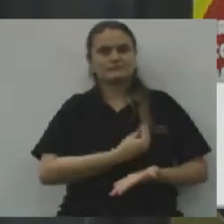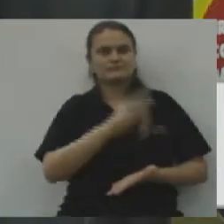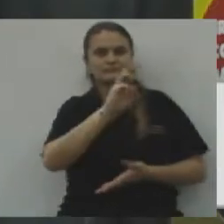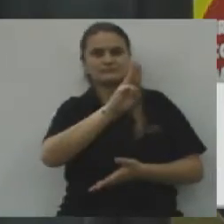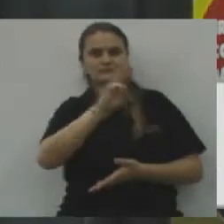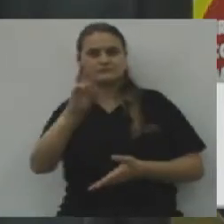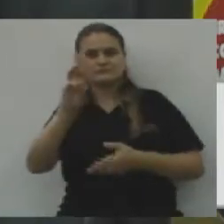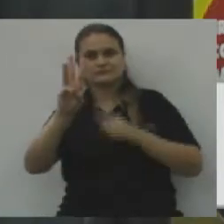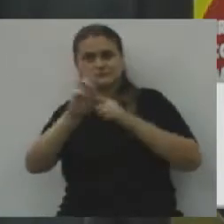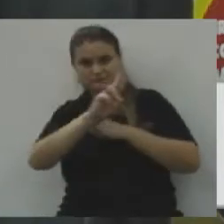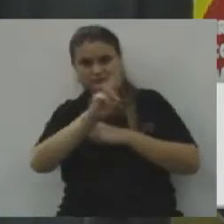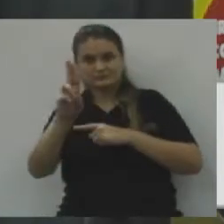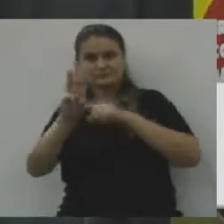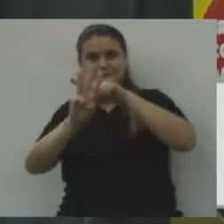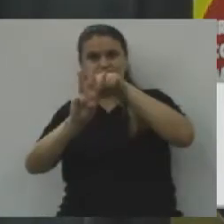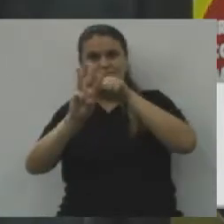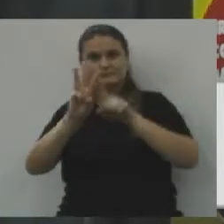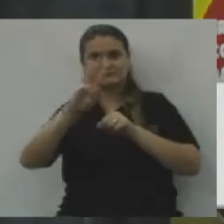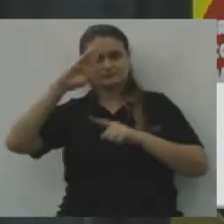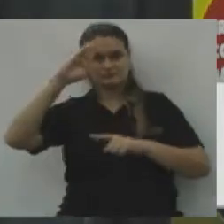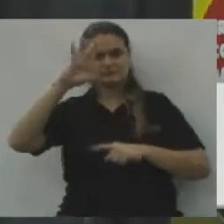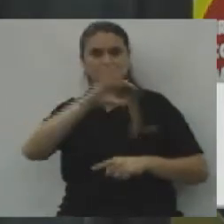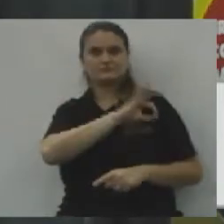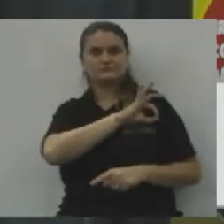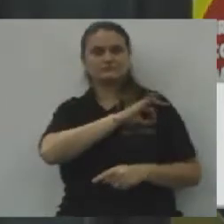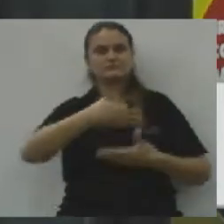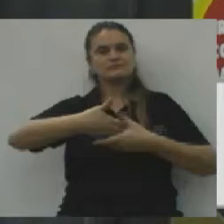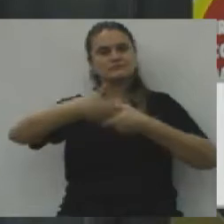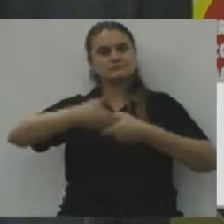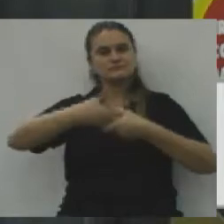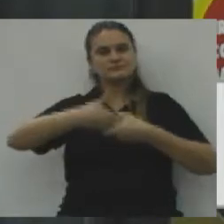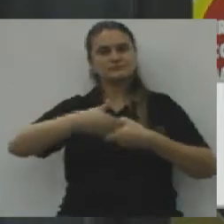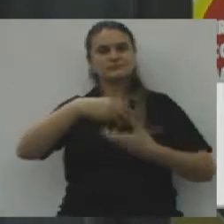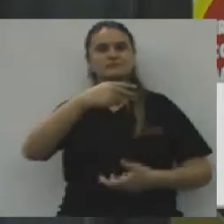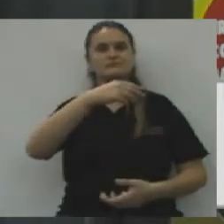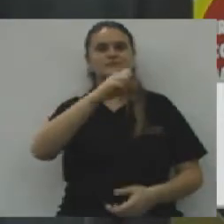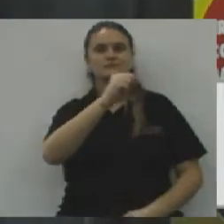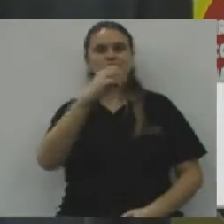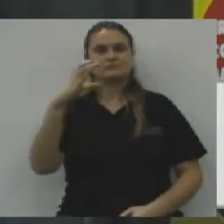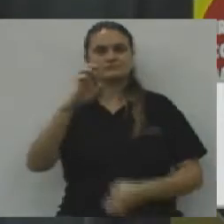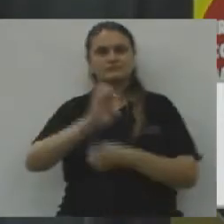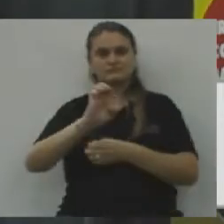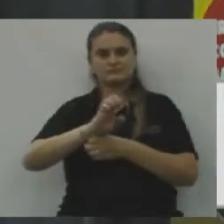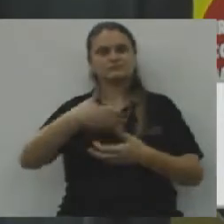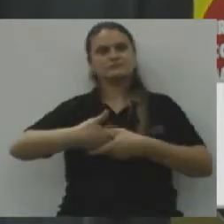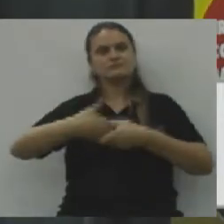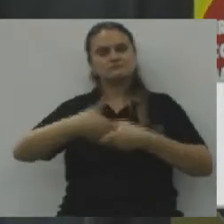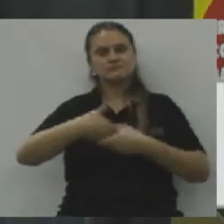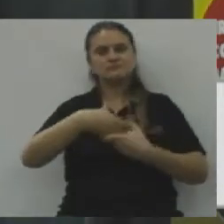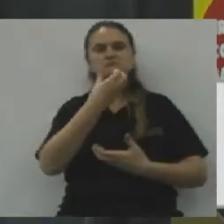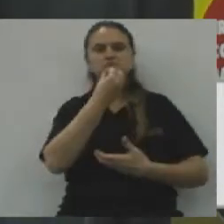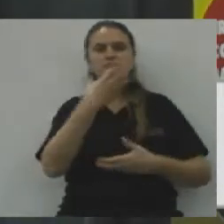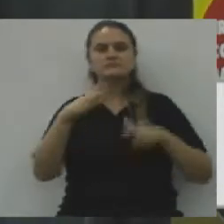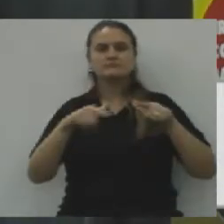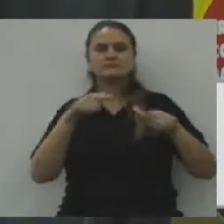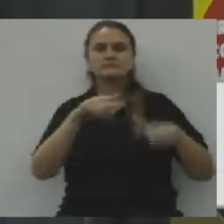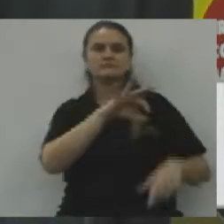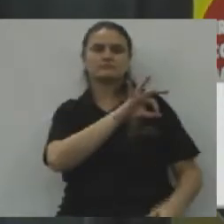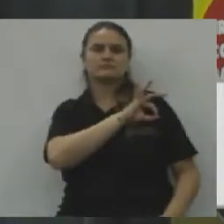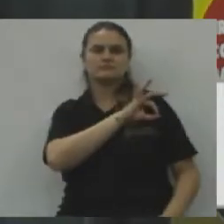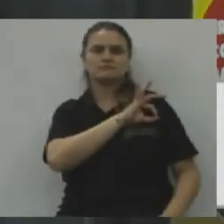vocês, parabenizar a toda a corporação da Polícia Militar do Estado de Santa Catarina. Parabéns a vocês por bem representarem